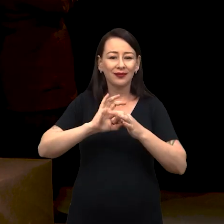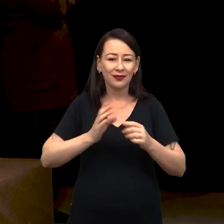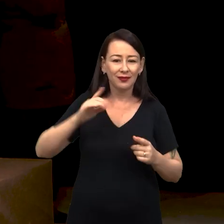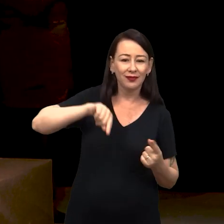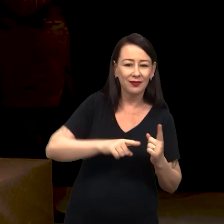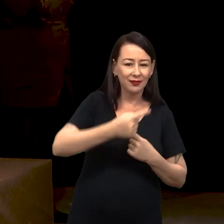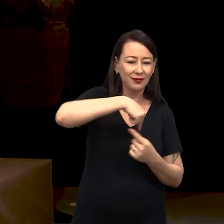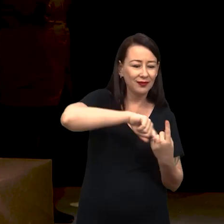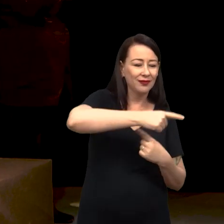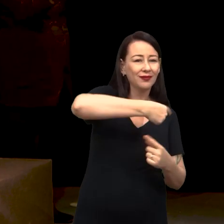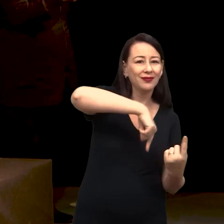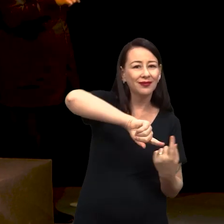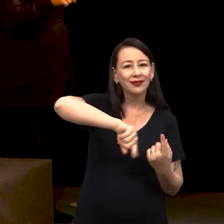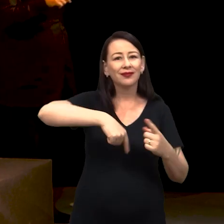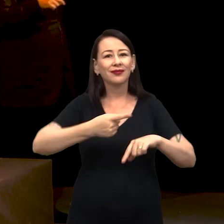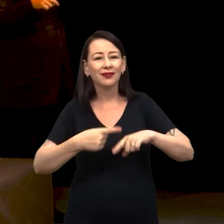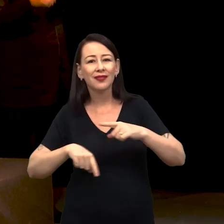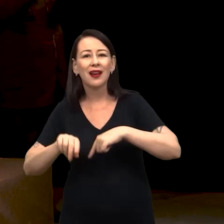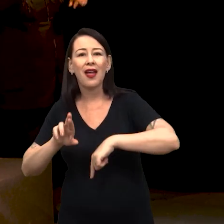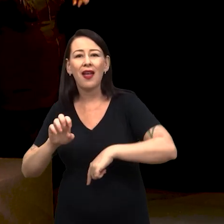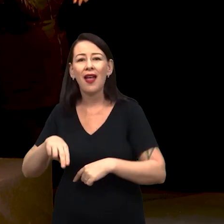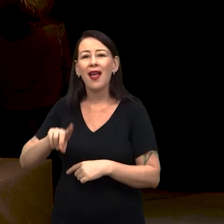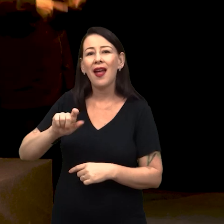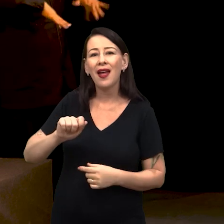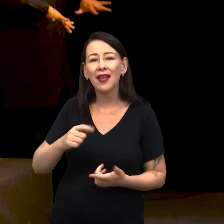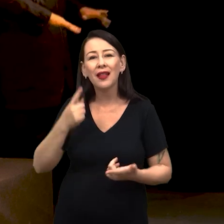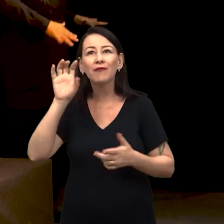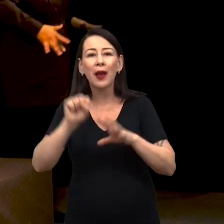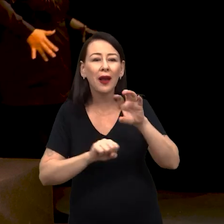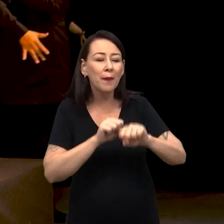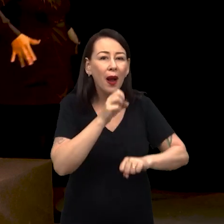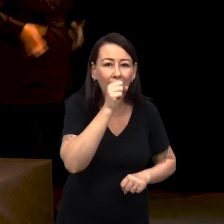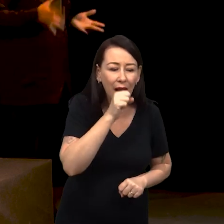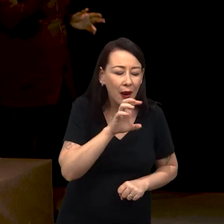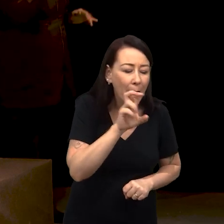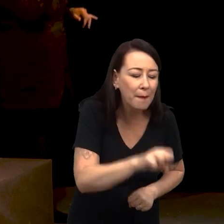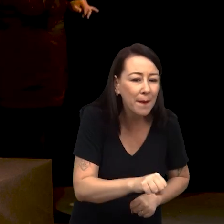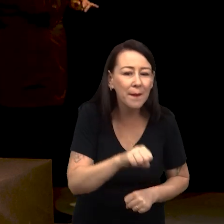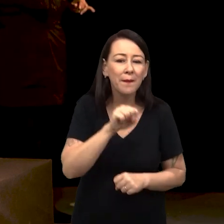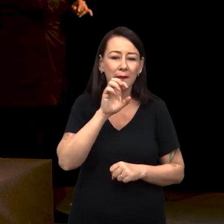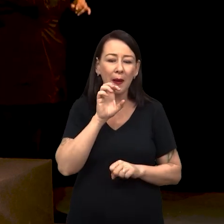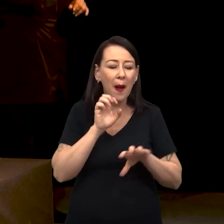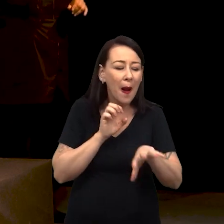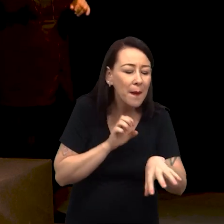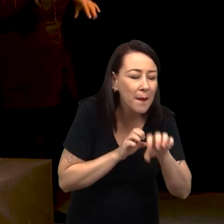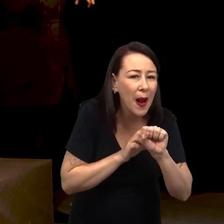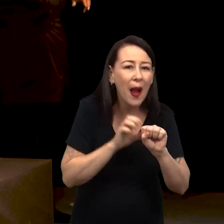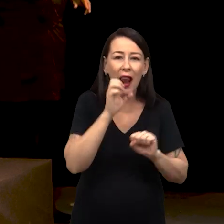vai costurando a roda, saia bonita de renda de bico, apanha a laranja no chão,